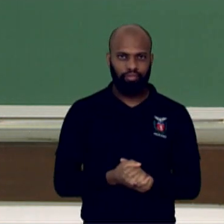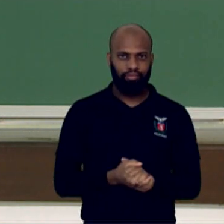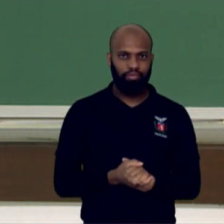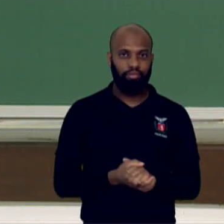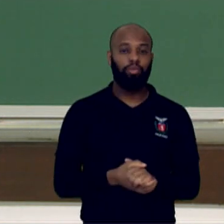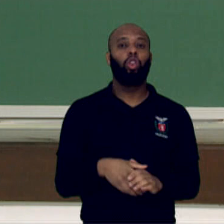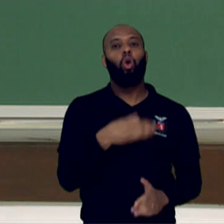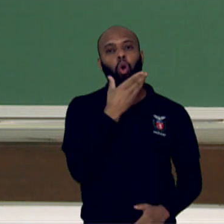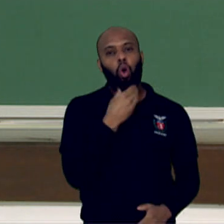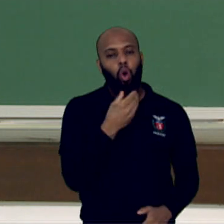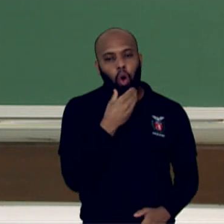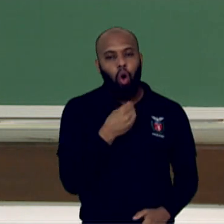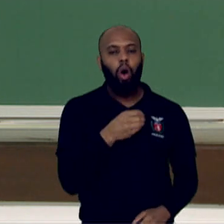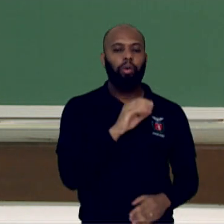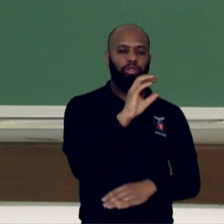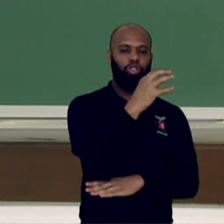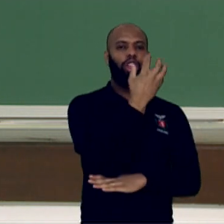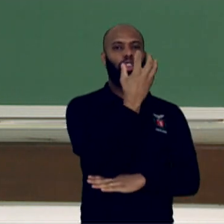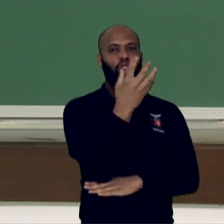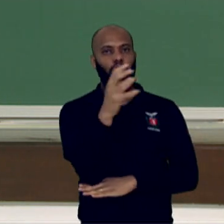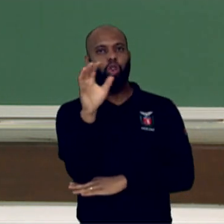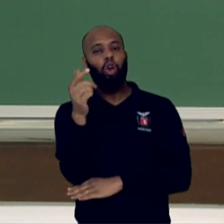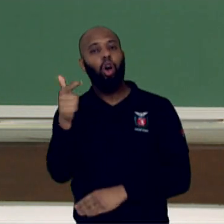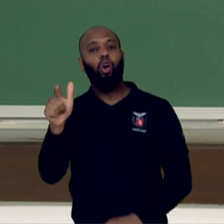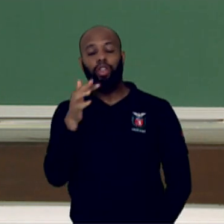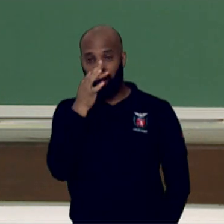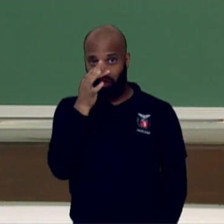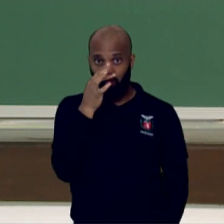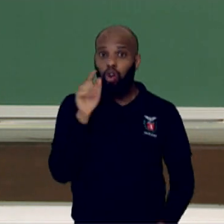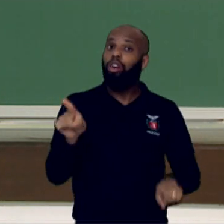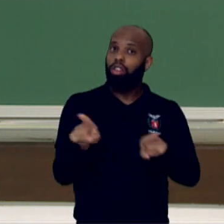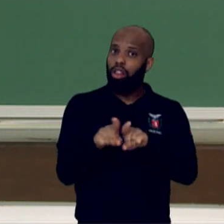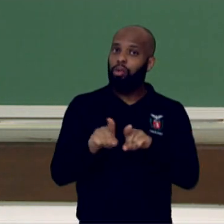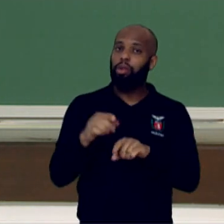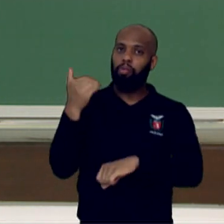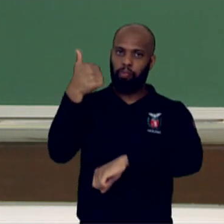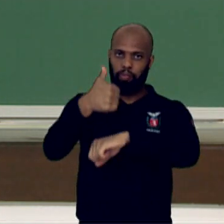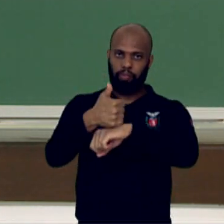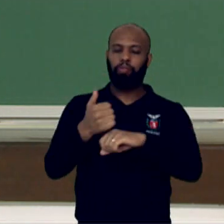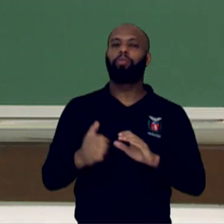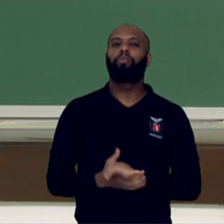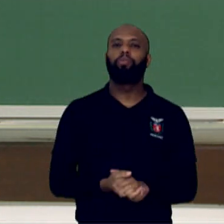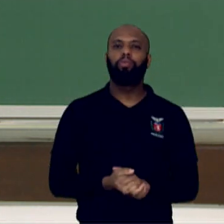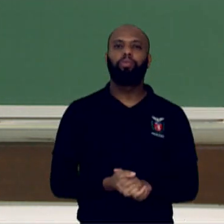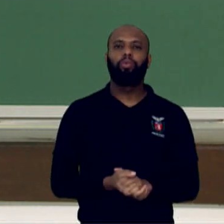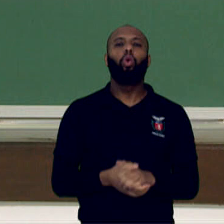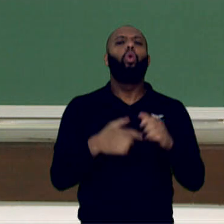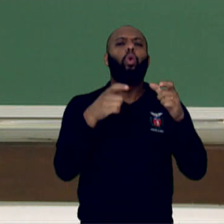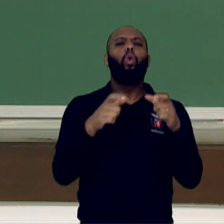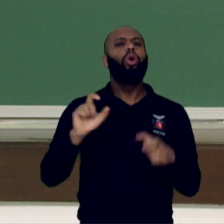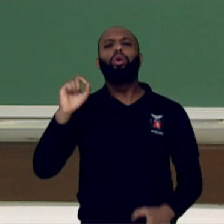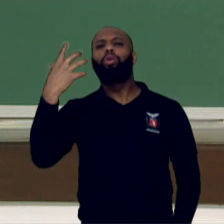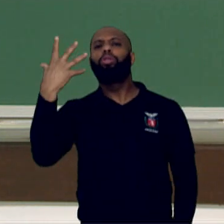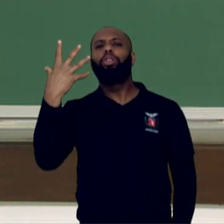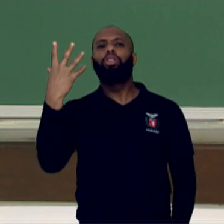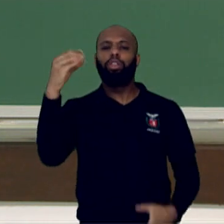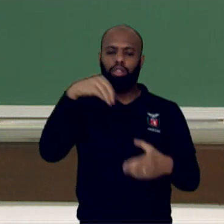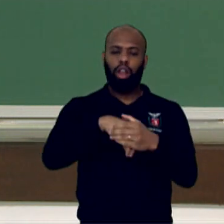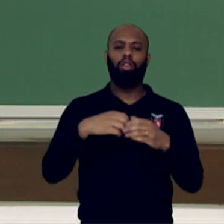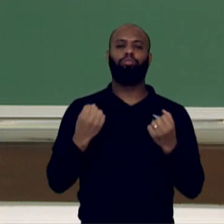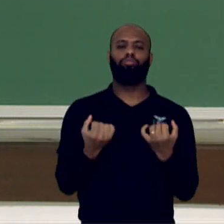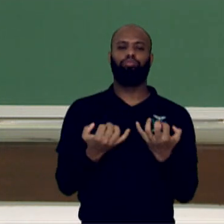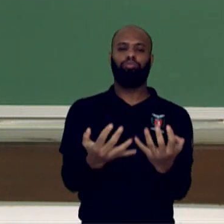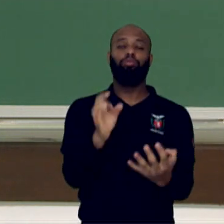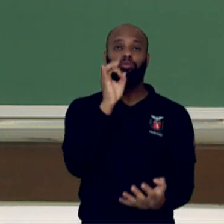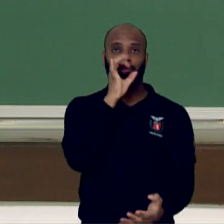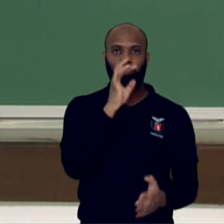O jardineiro, o girassol, as outras flores e o patrão. Ok? Onde se passa a história? Em um